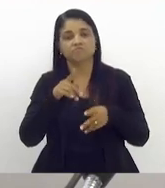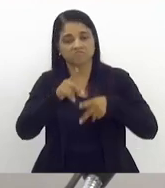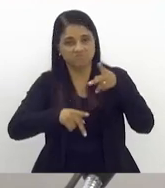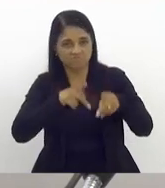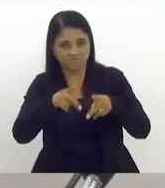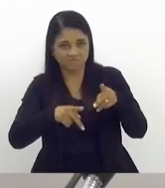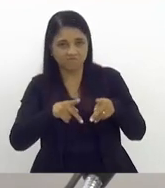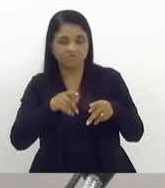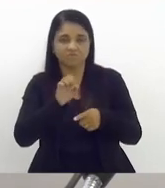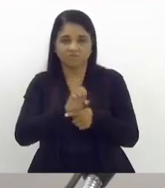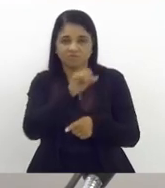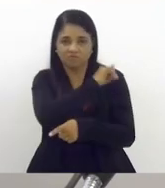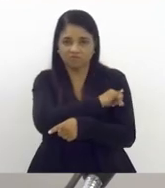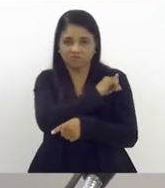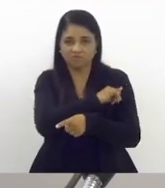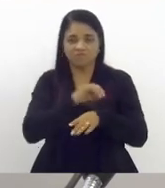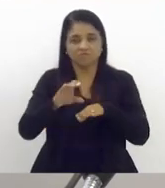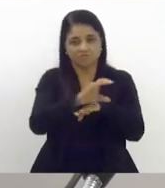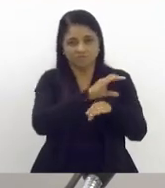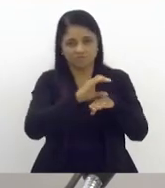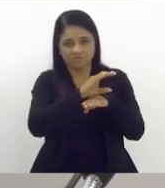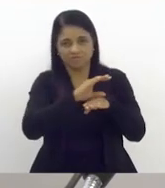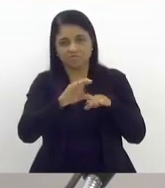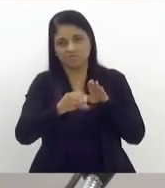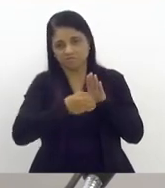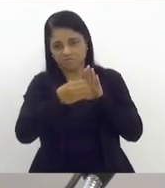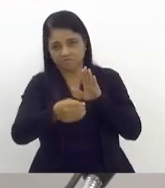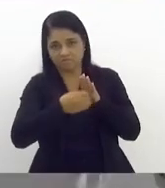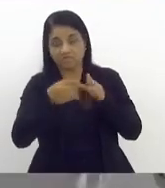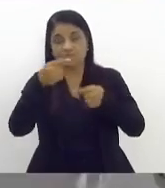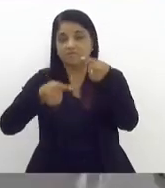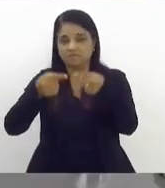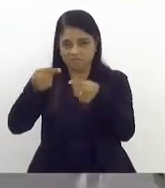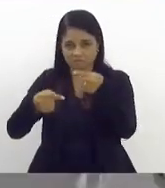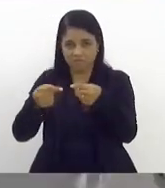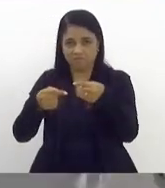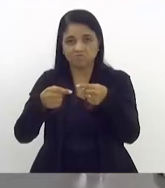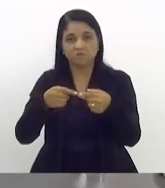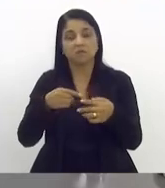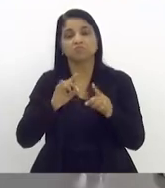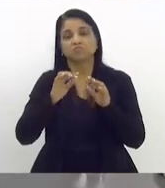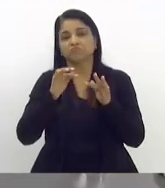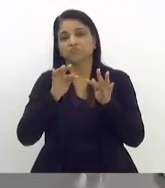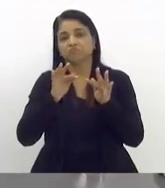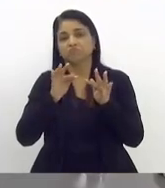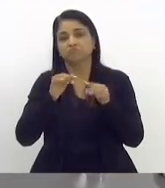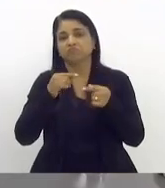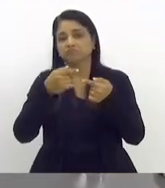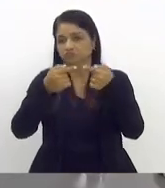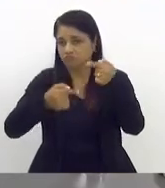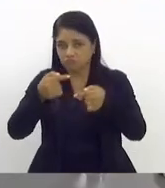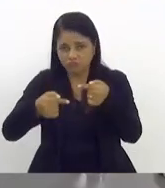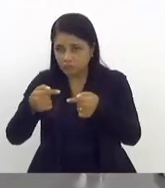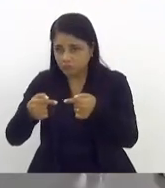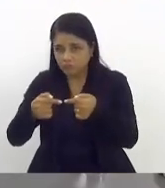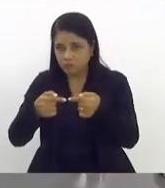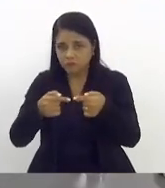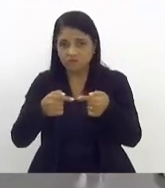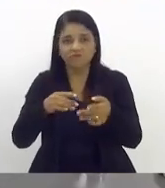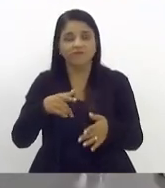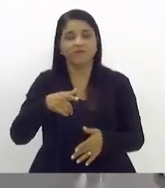Parecer é pela constitucionalidade. Em discussão. Não havendo quem queira discutir, encerrado para discutir, deputado Luiz Paulo. Não, é